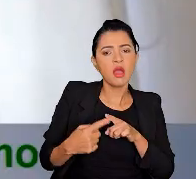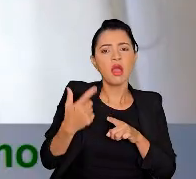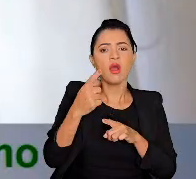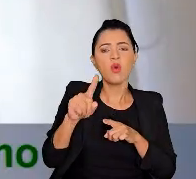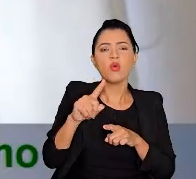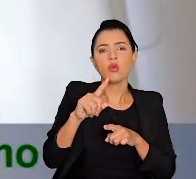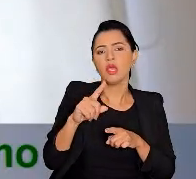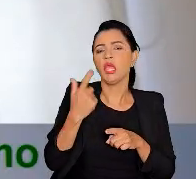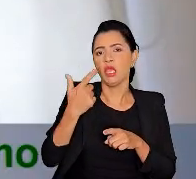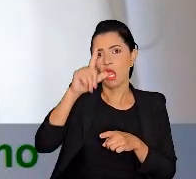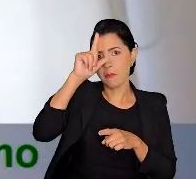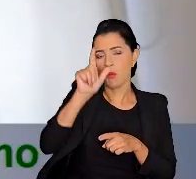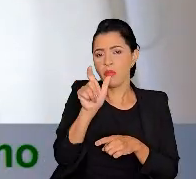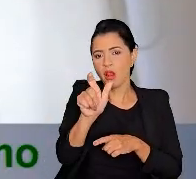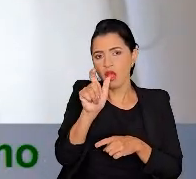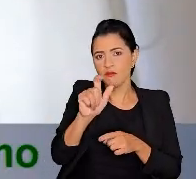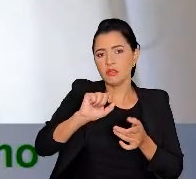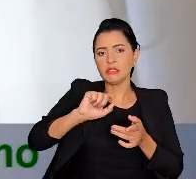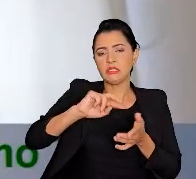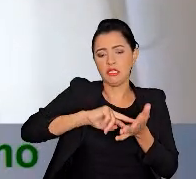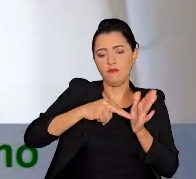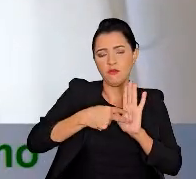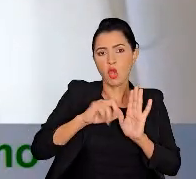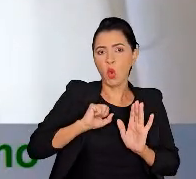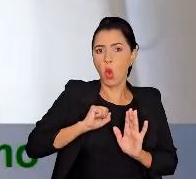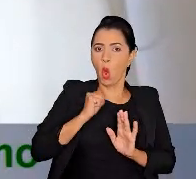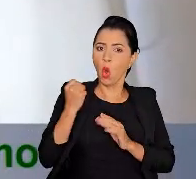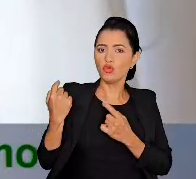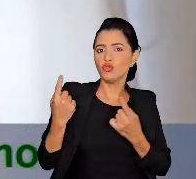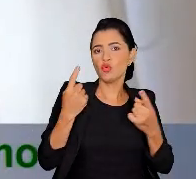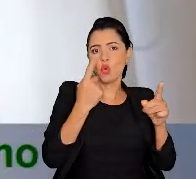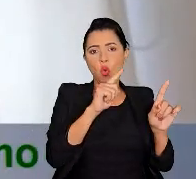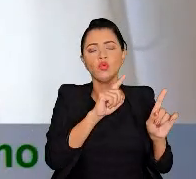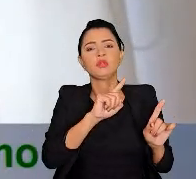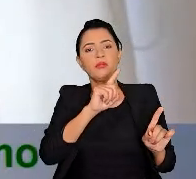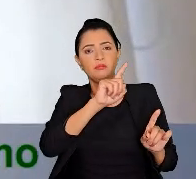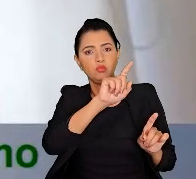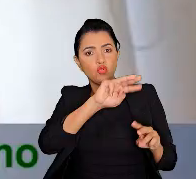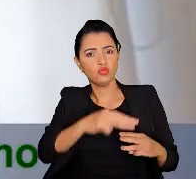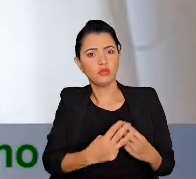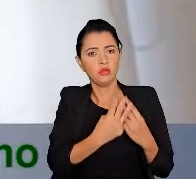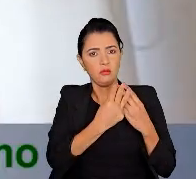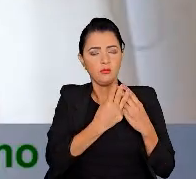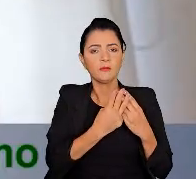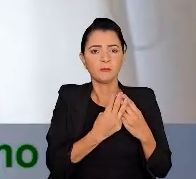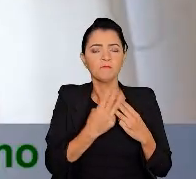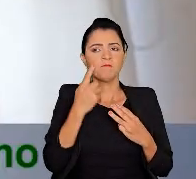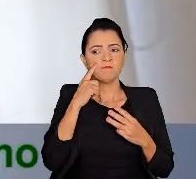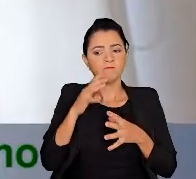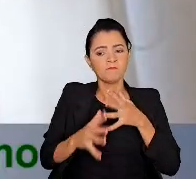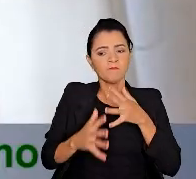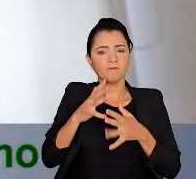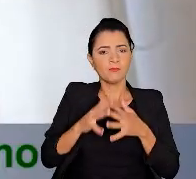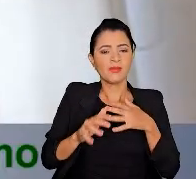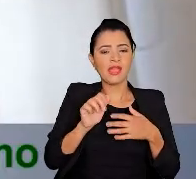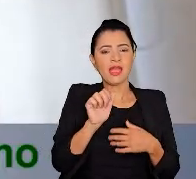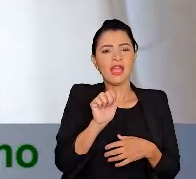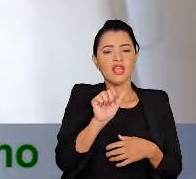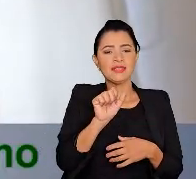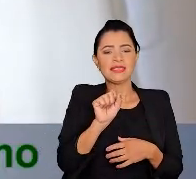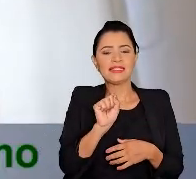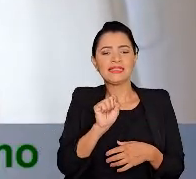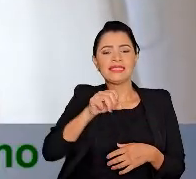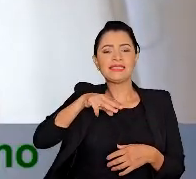alemão significa o ódio aos judeus. Porém, devido à confusão que esse sufixo semitismo